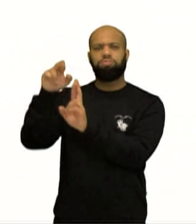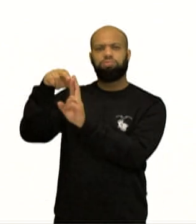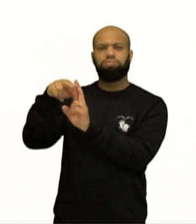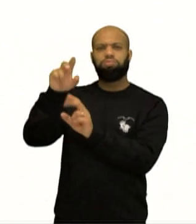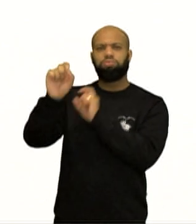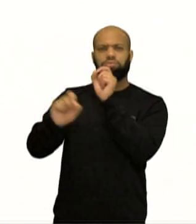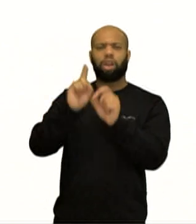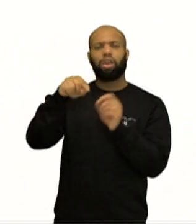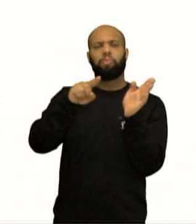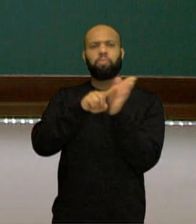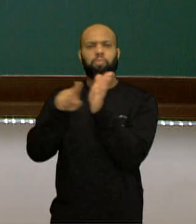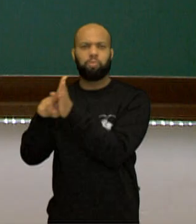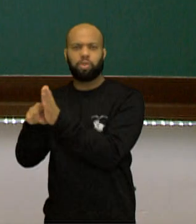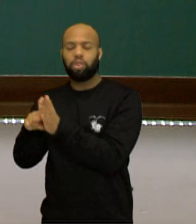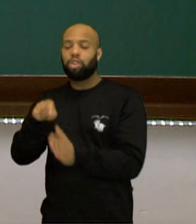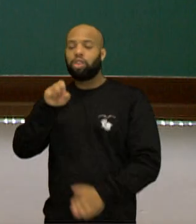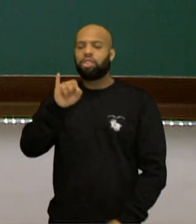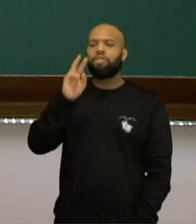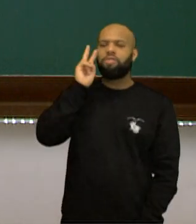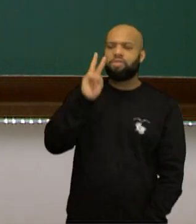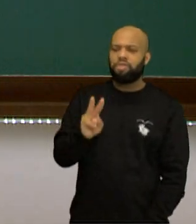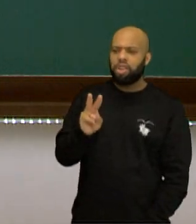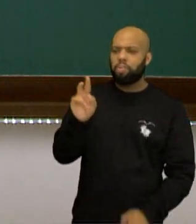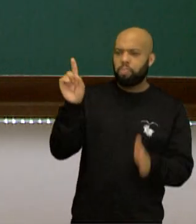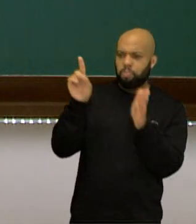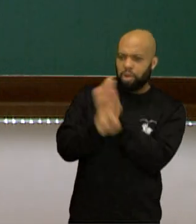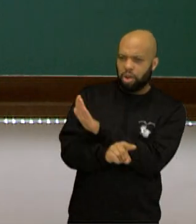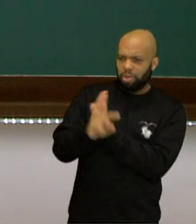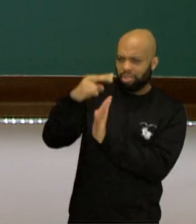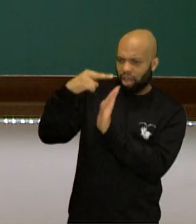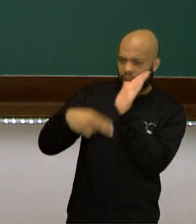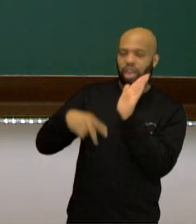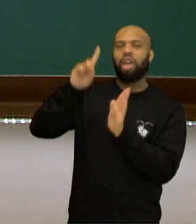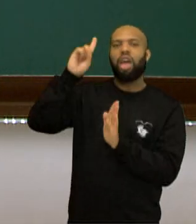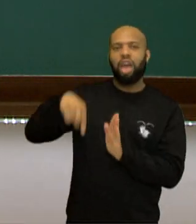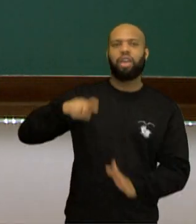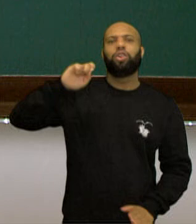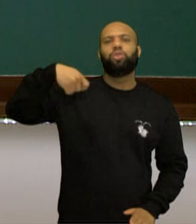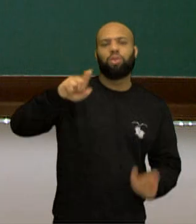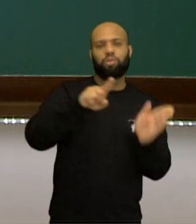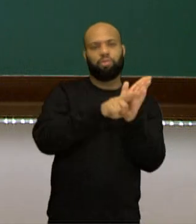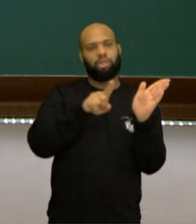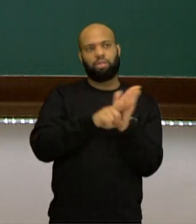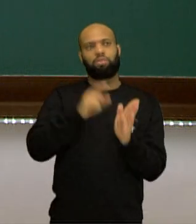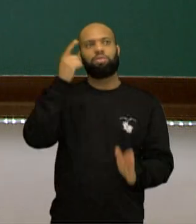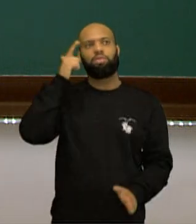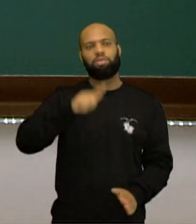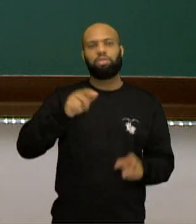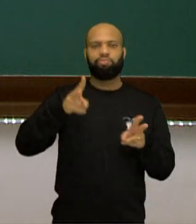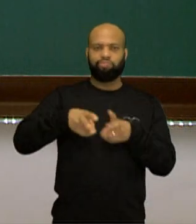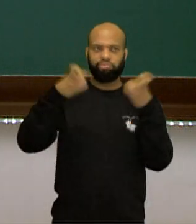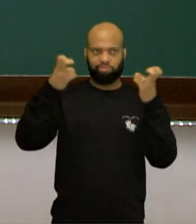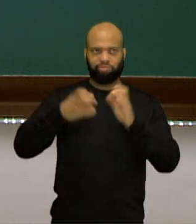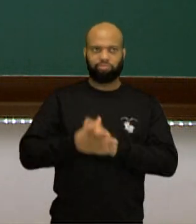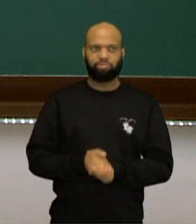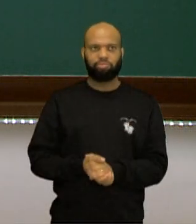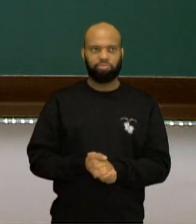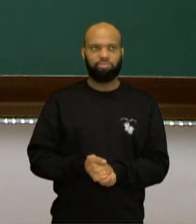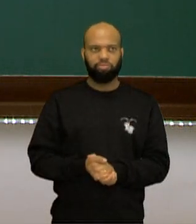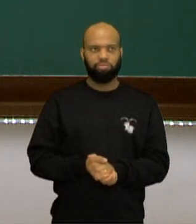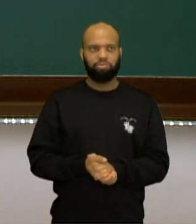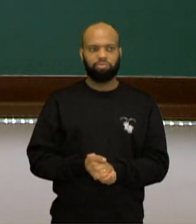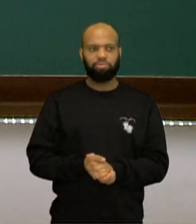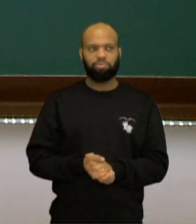ideia da subtração. Quando a gente olha para aquele problema e já sabe que ele está falando de uma subtração, que é essa operação que eu vou ter que